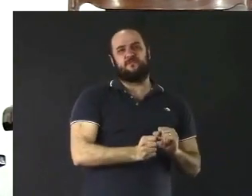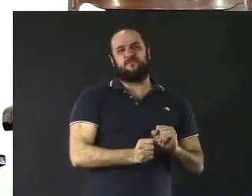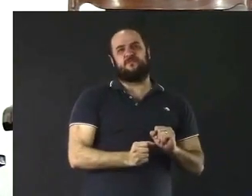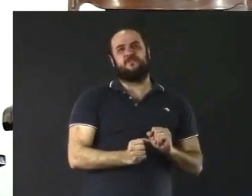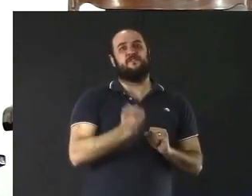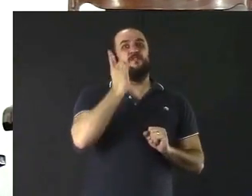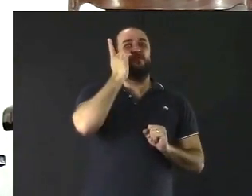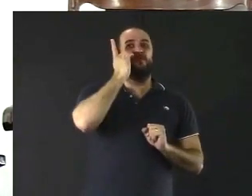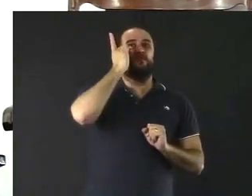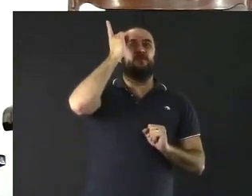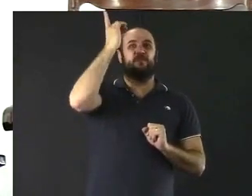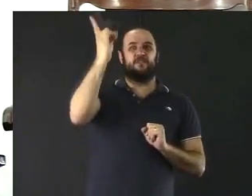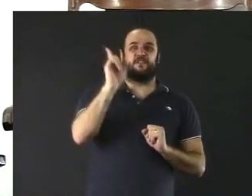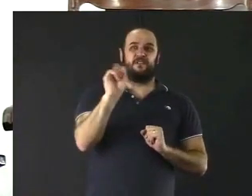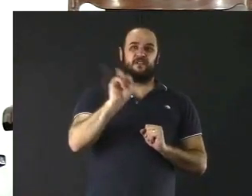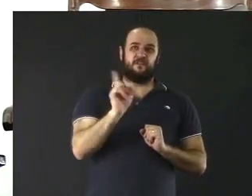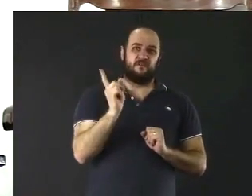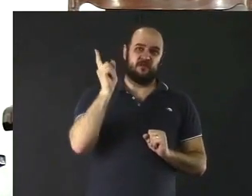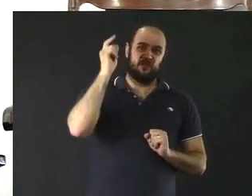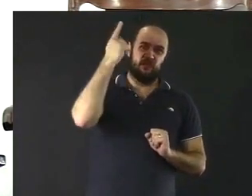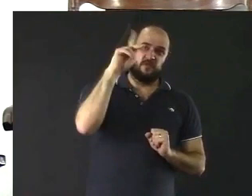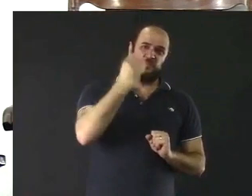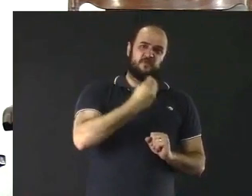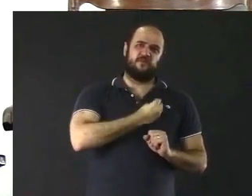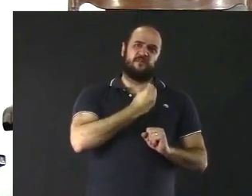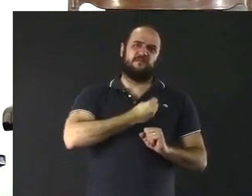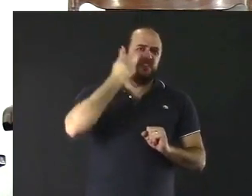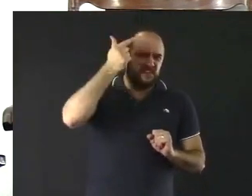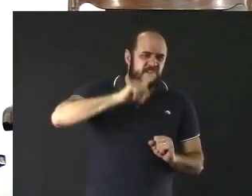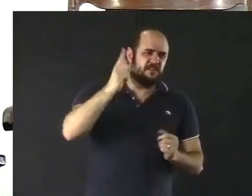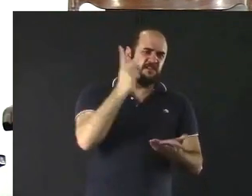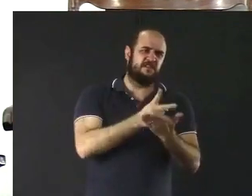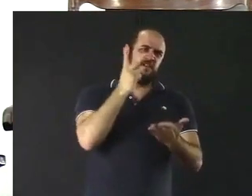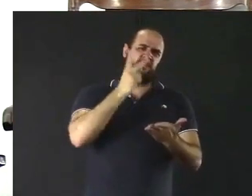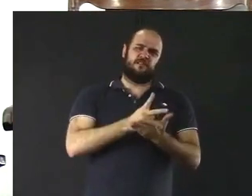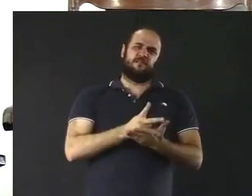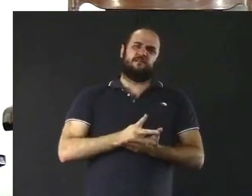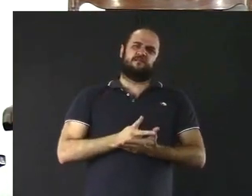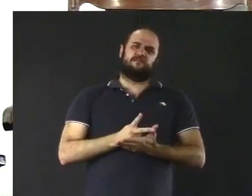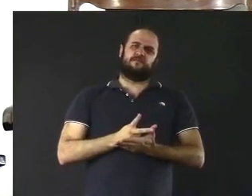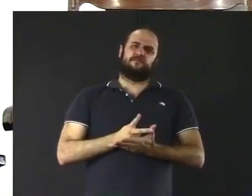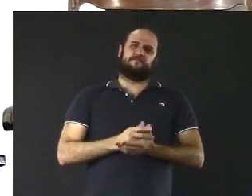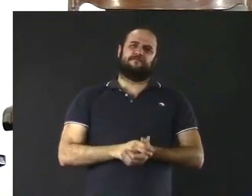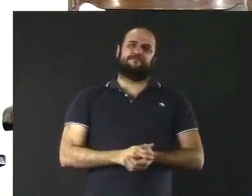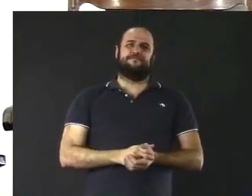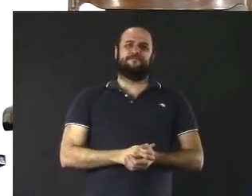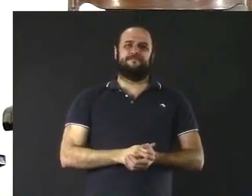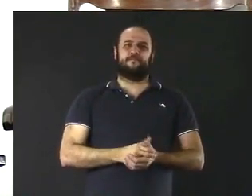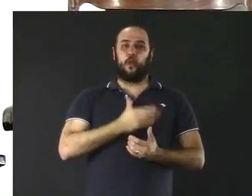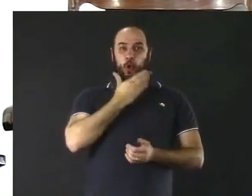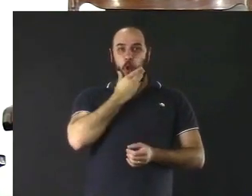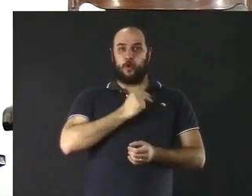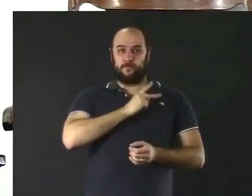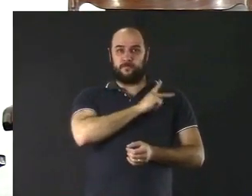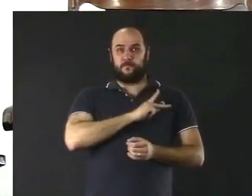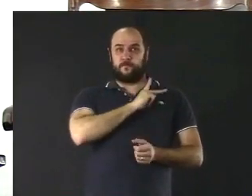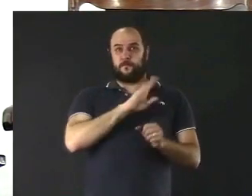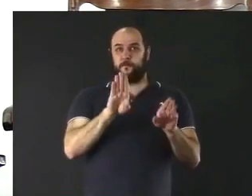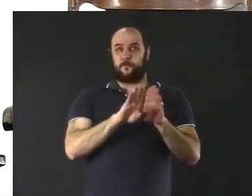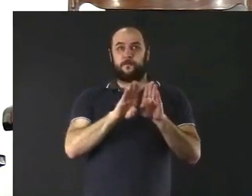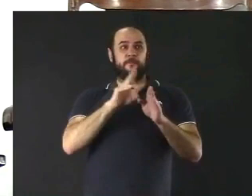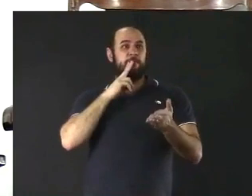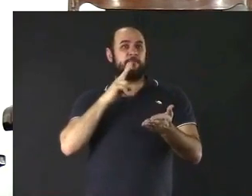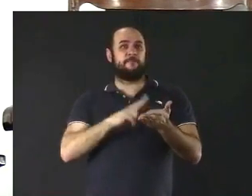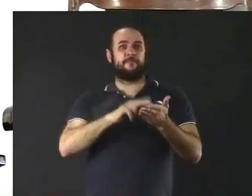aquele dia não venha sobre vós repentinamente como um laço. Paulo também vai instruir em sua carta